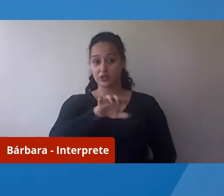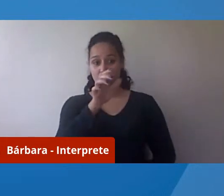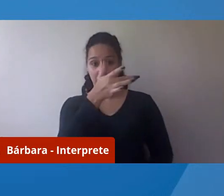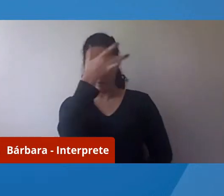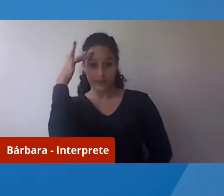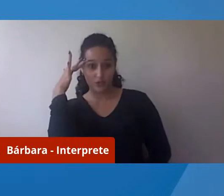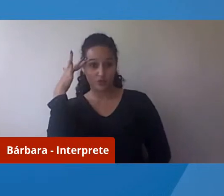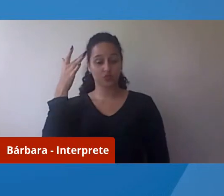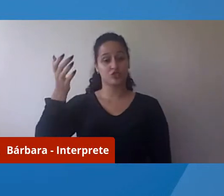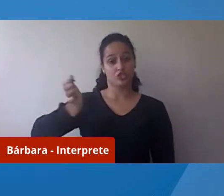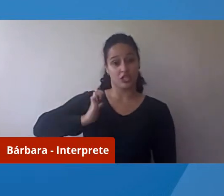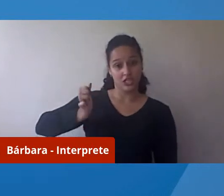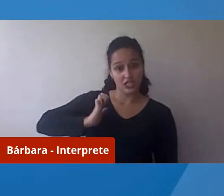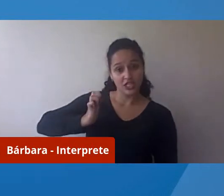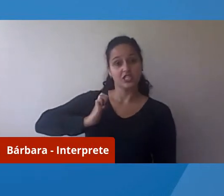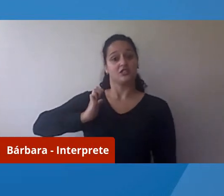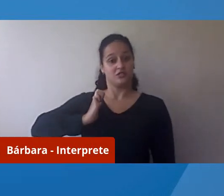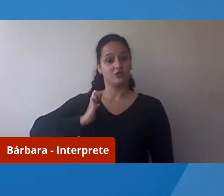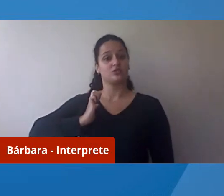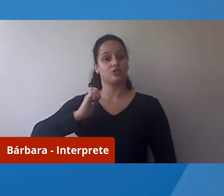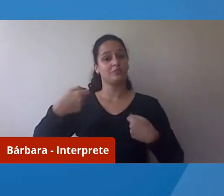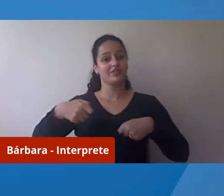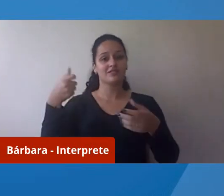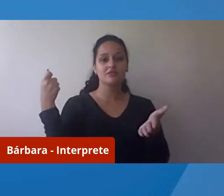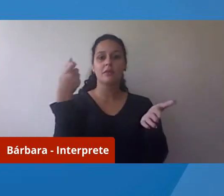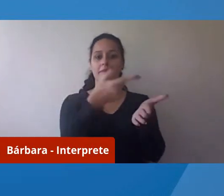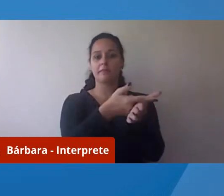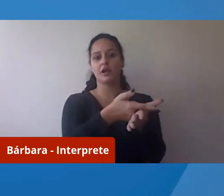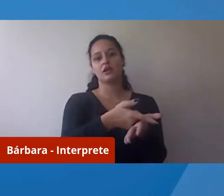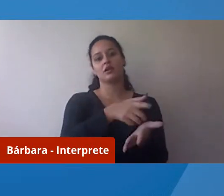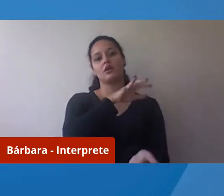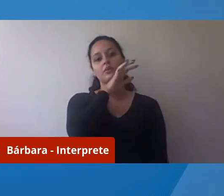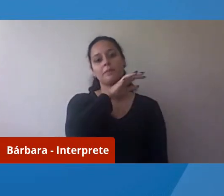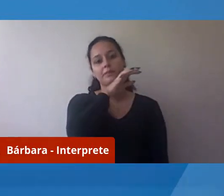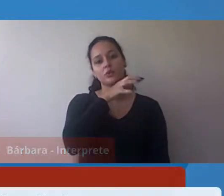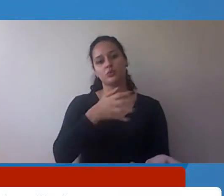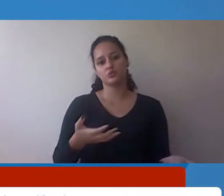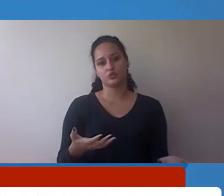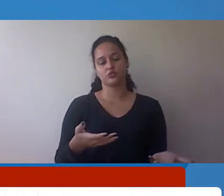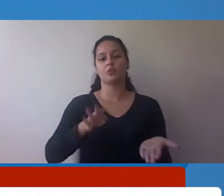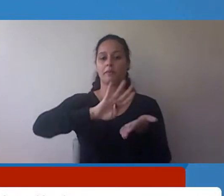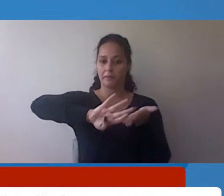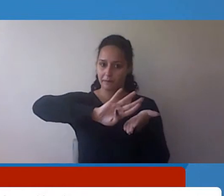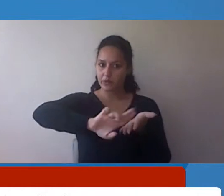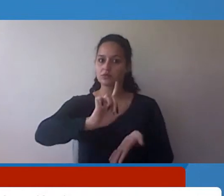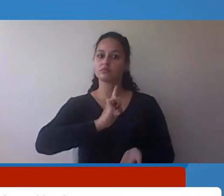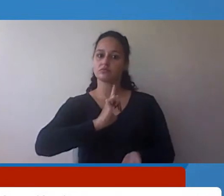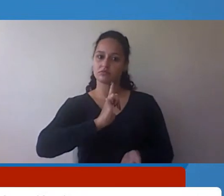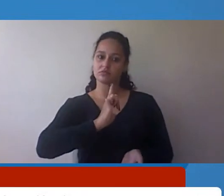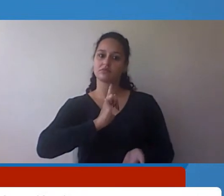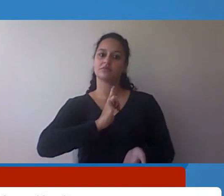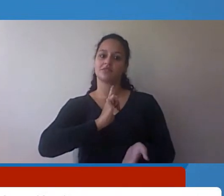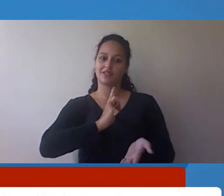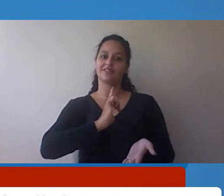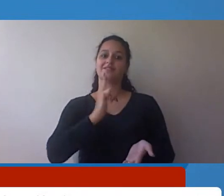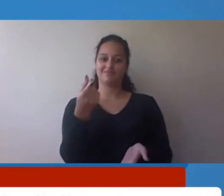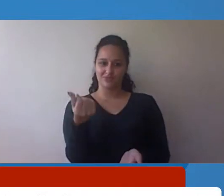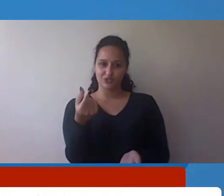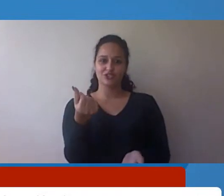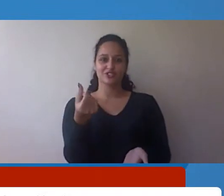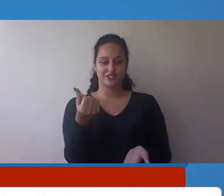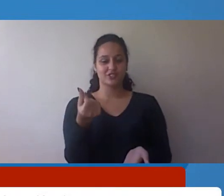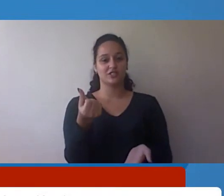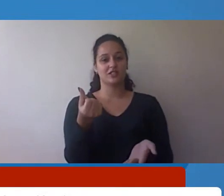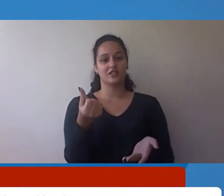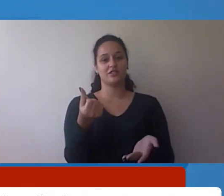privados. Que escândalo! O dinheiro está na mão deles. Só que eles não são interessados em investir. Nem no sentido